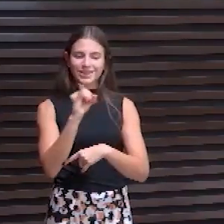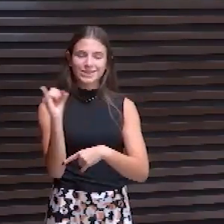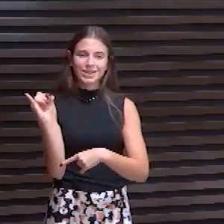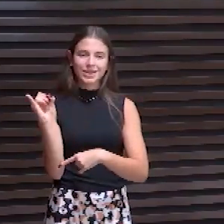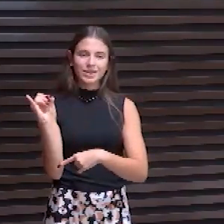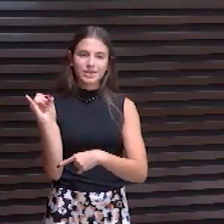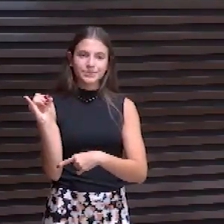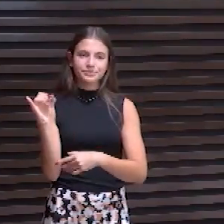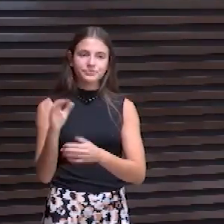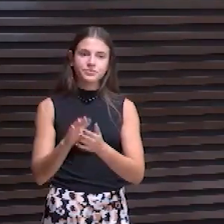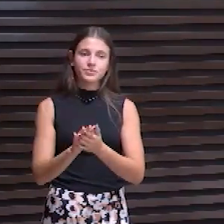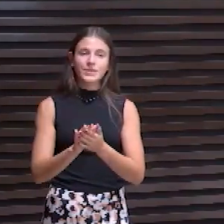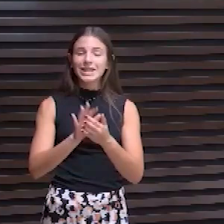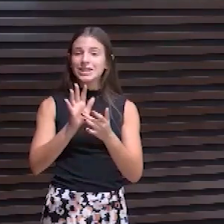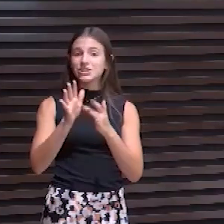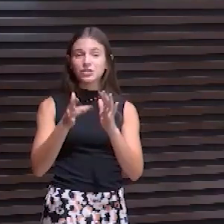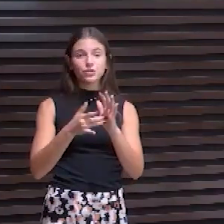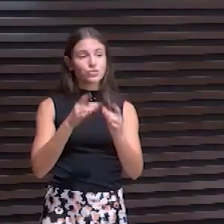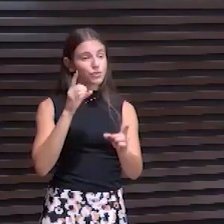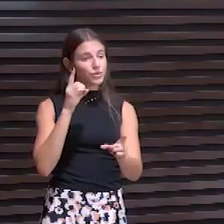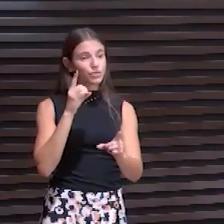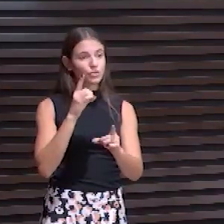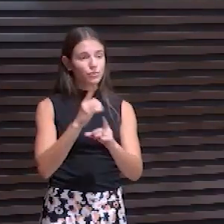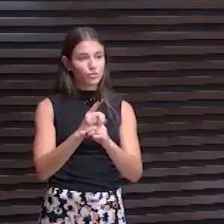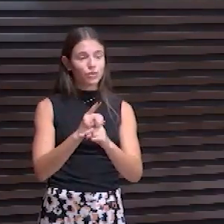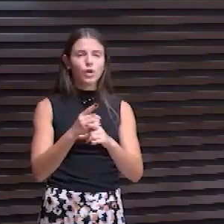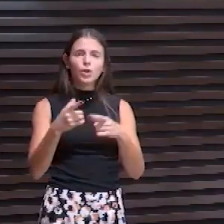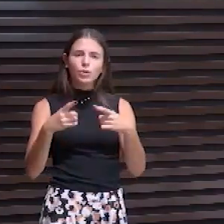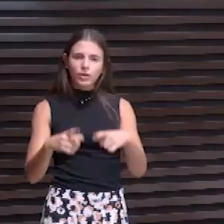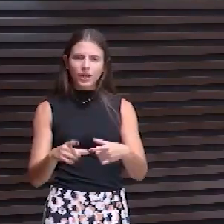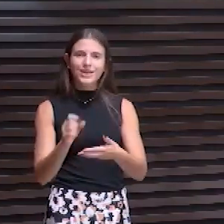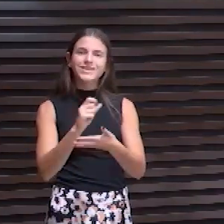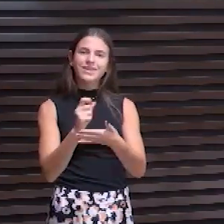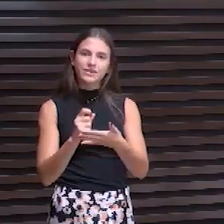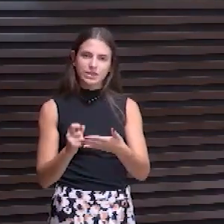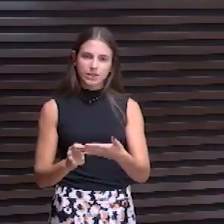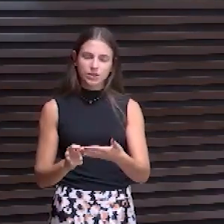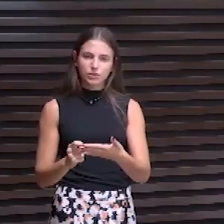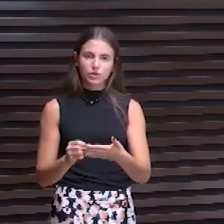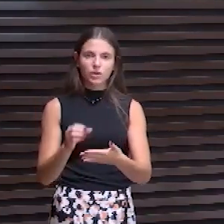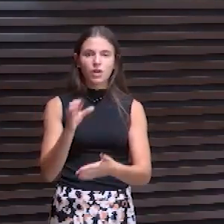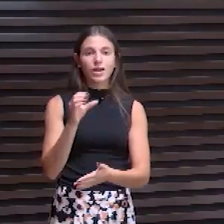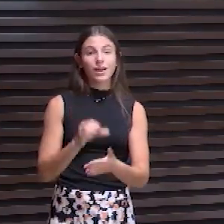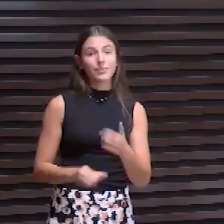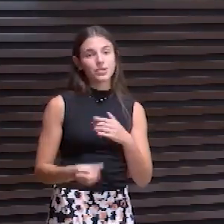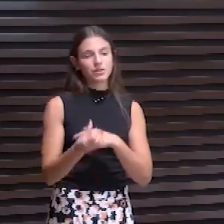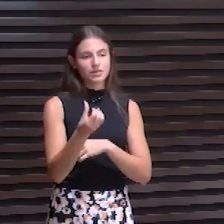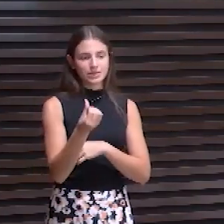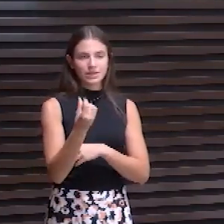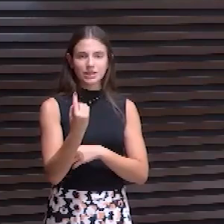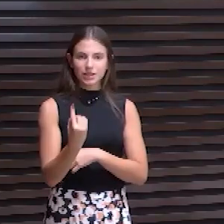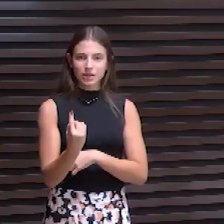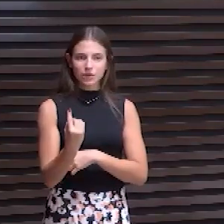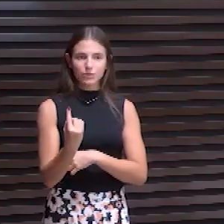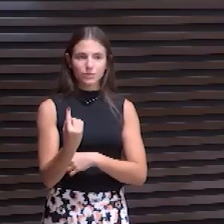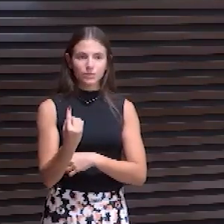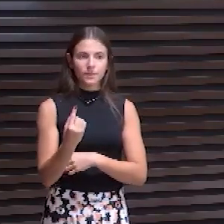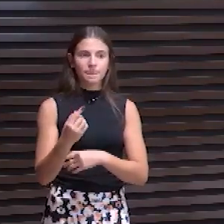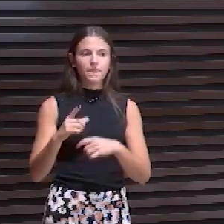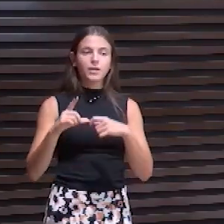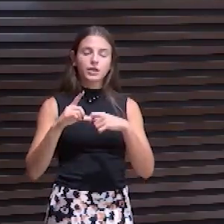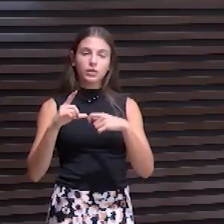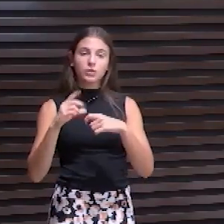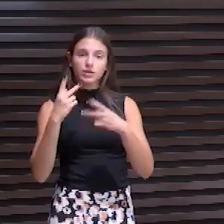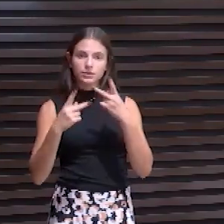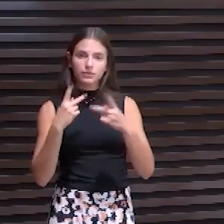Jesus achou onde estava escrito, capítulo 61, que é essa profecia que Lucas coloca aqui, o Espírito do Senhor está sobre mim, pelo que me ungiu